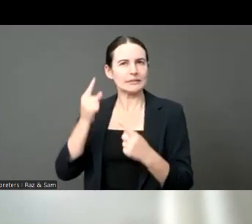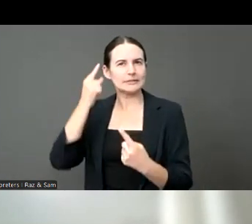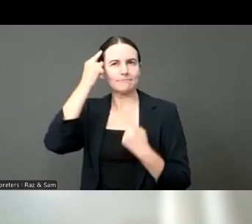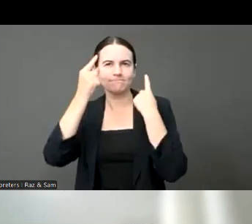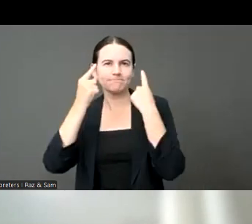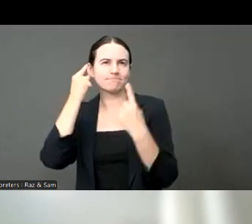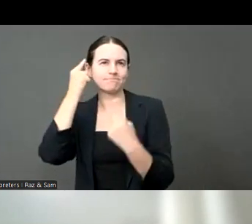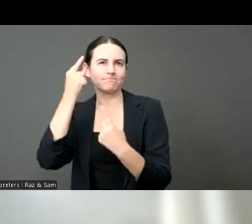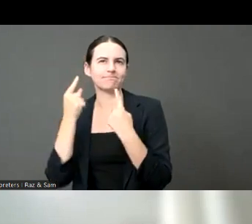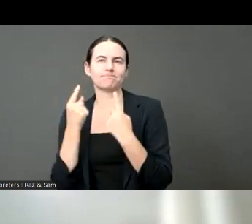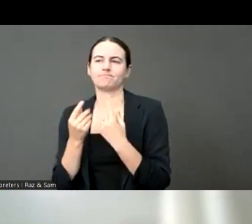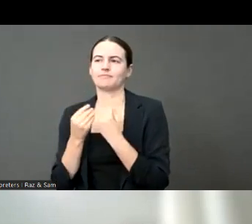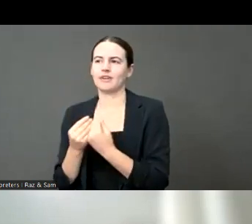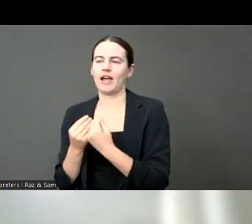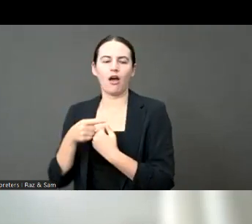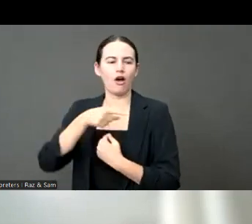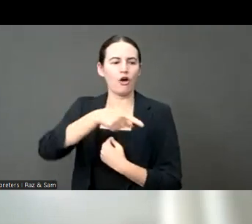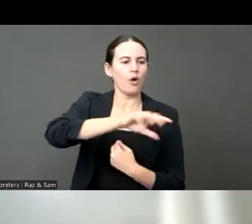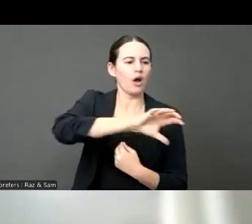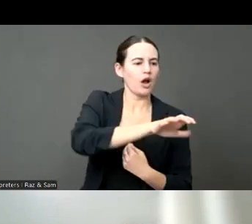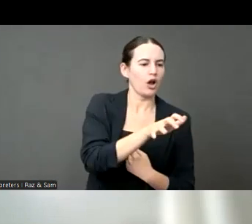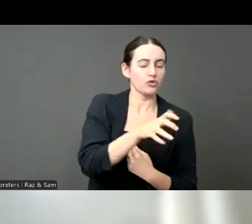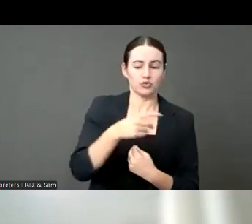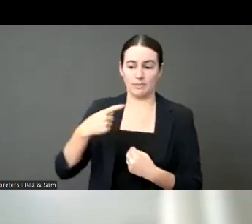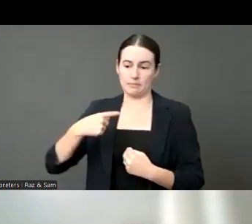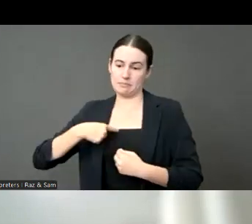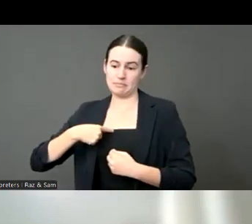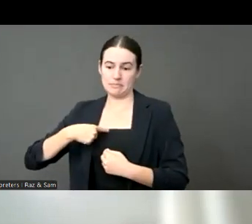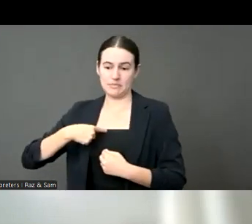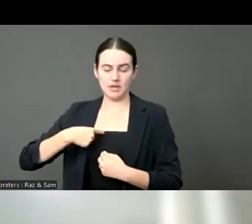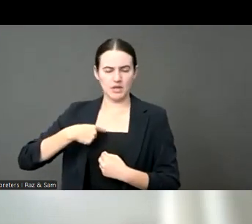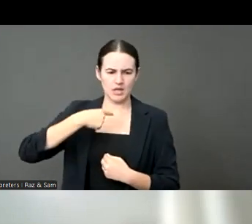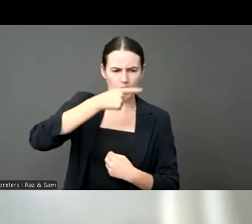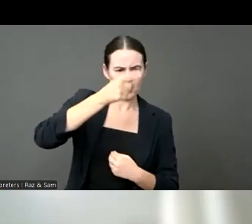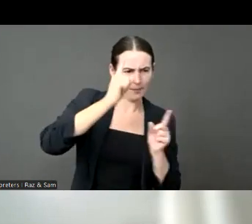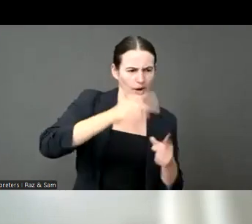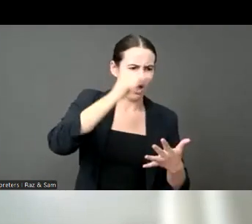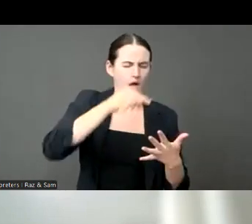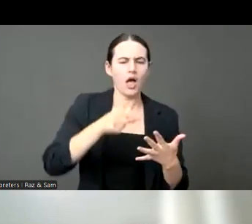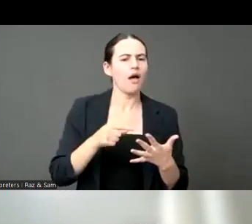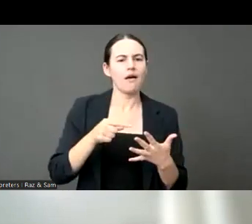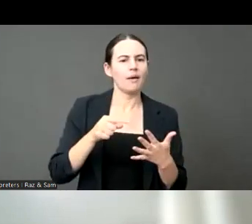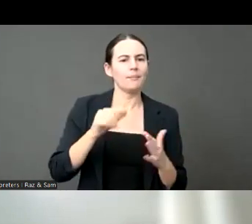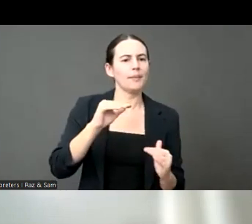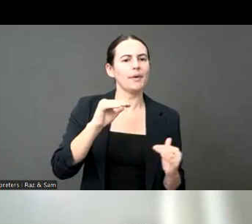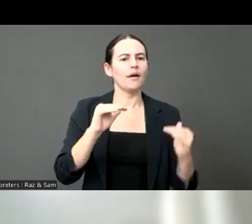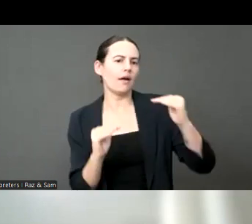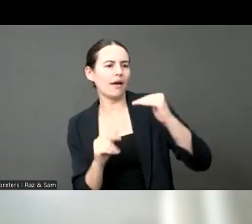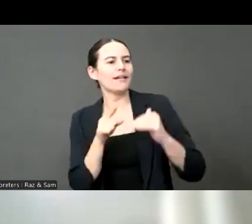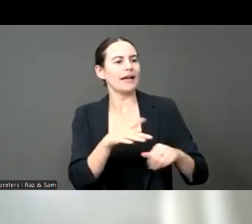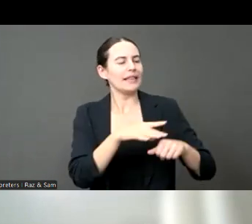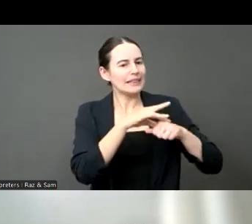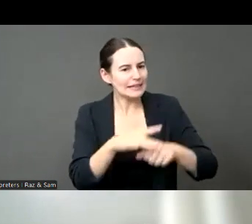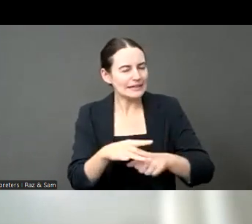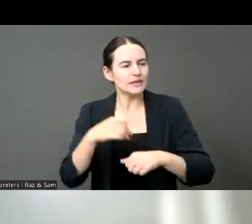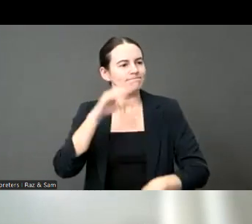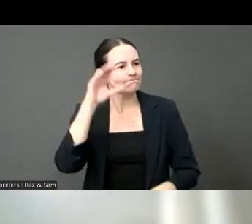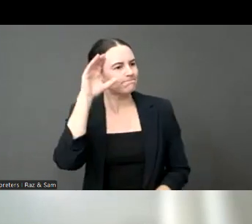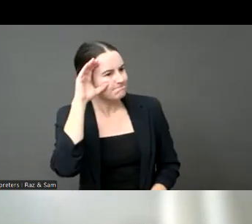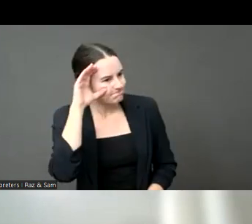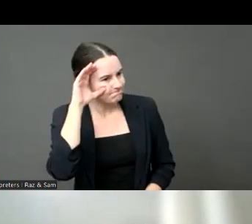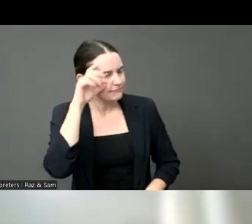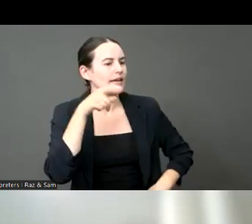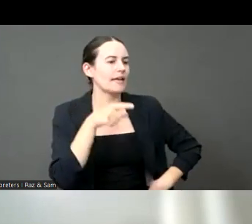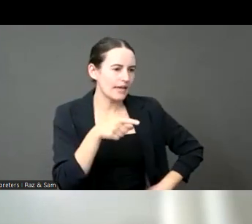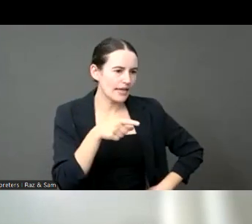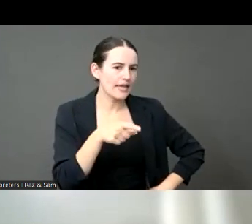de saúde global pensarmos no trabalho com os países que coloquem esses países no setor